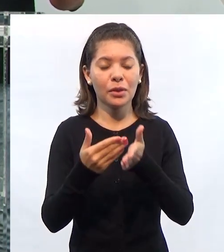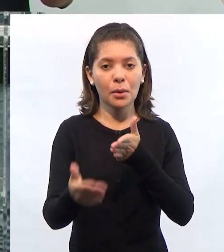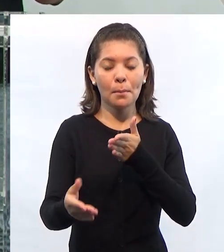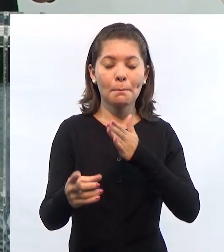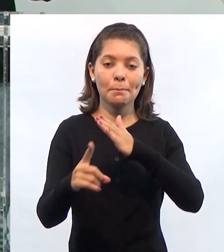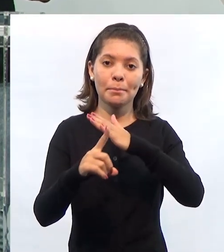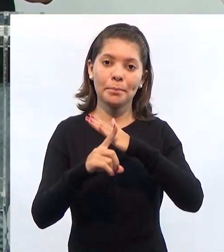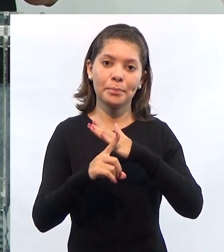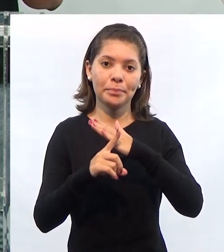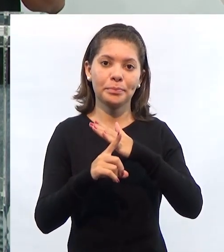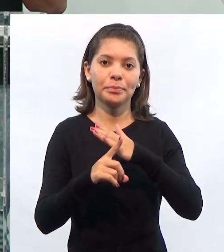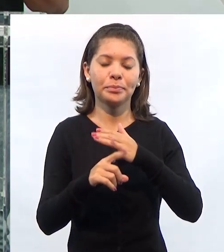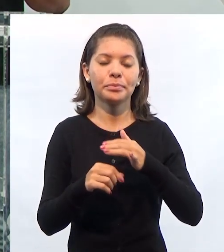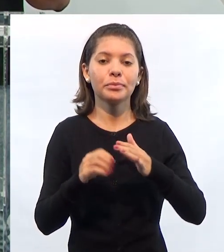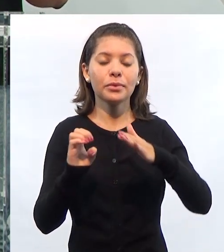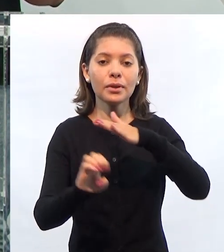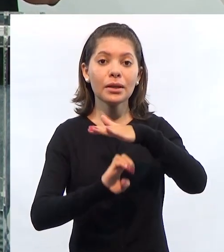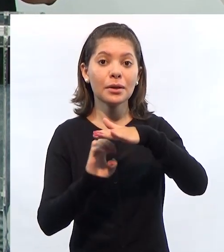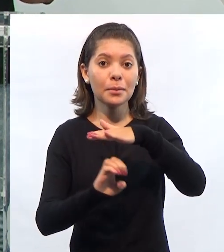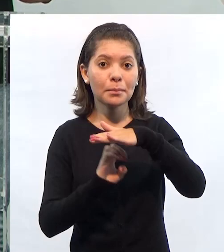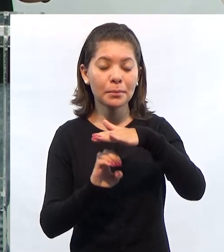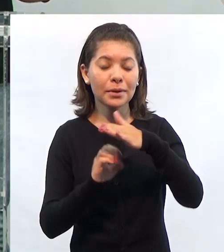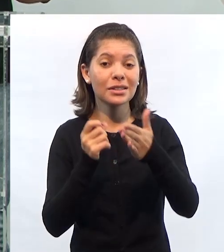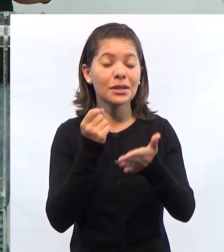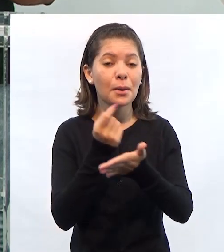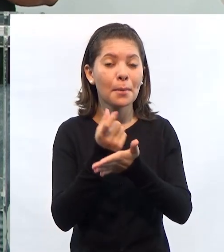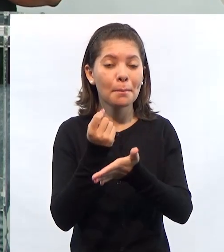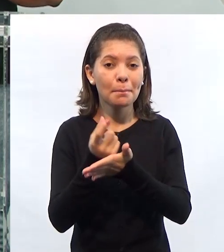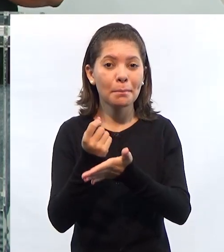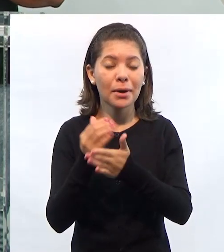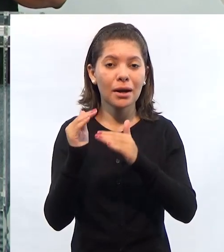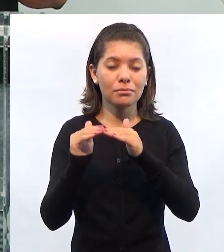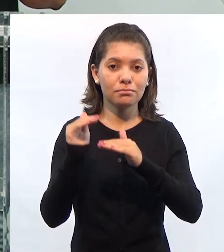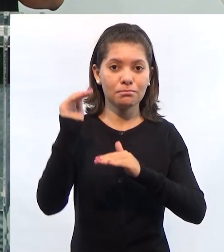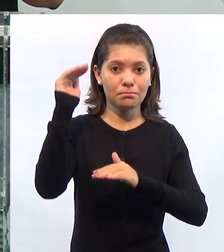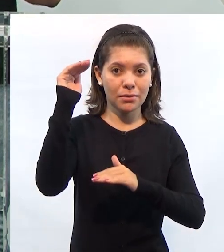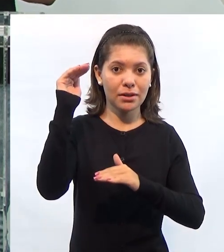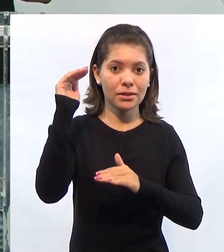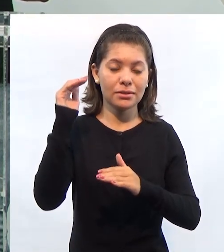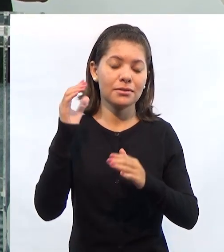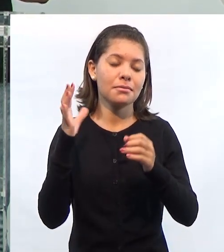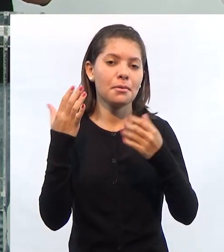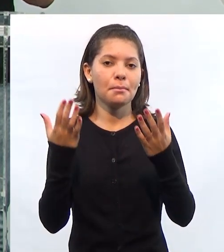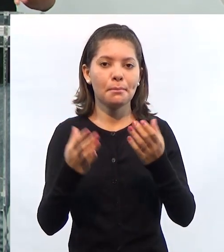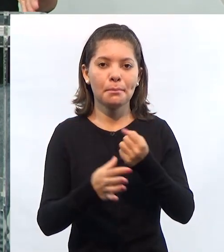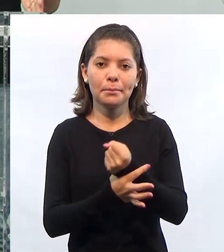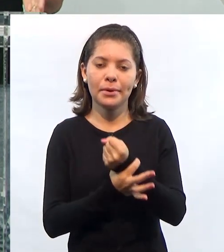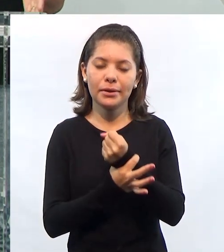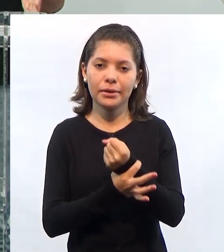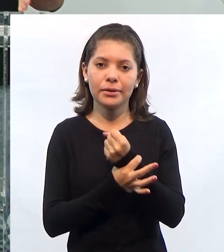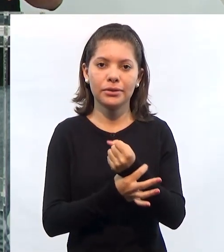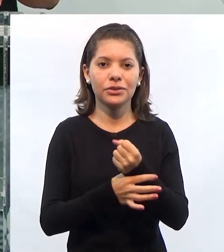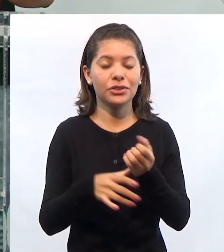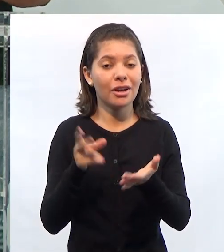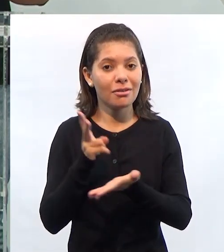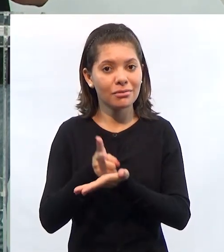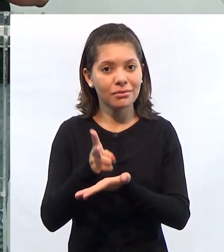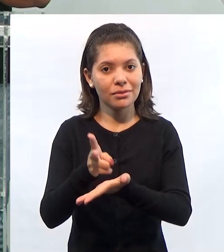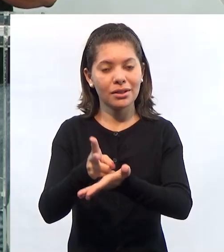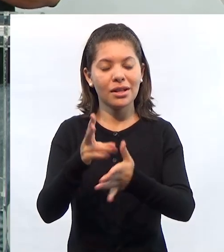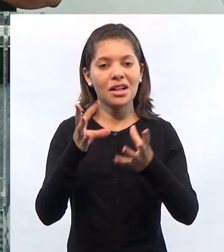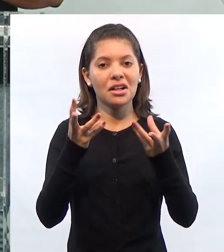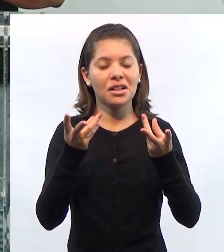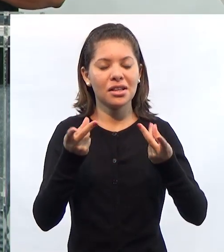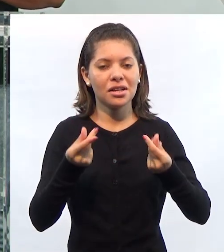Então, muitas vezes, no Just Time, a empresa acaba pagando um pouco mais para esse fornecedor para que ele garanta a regularidade e a